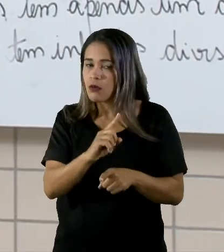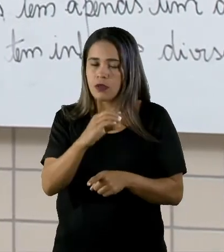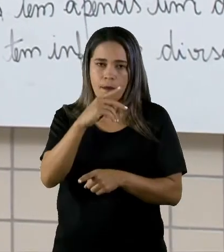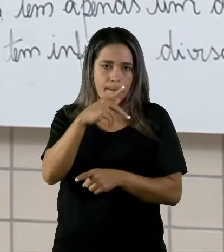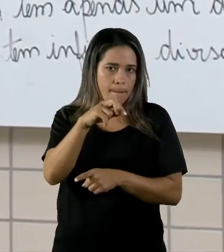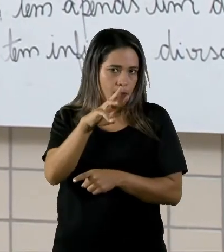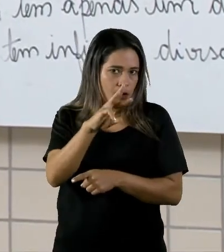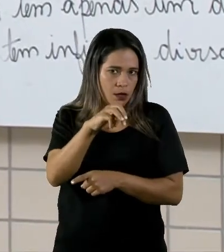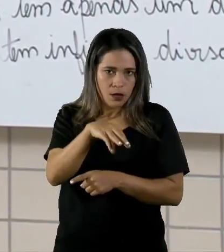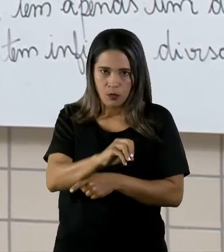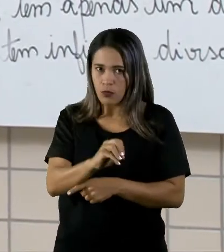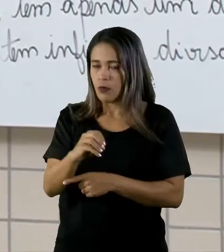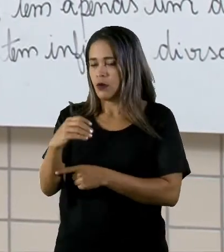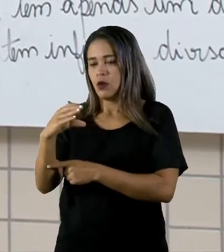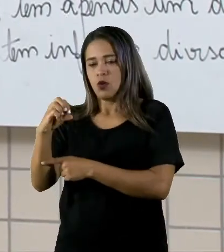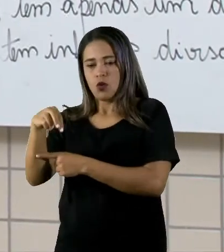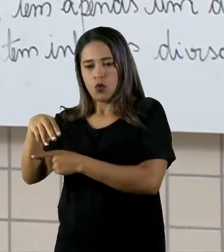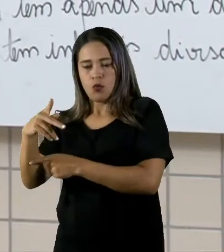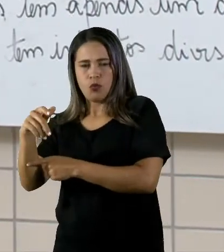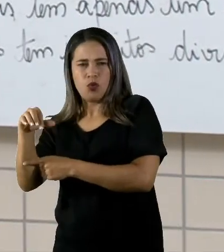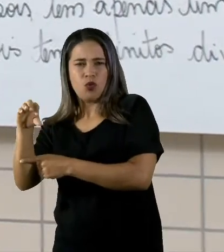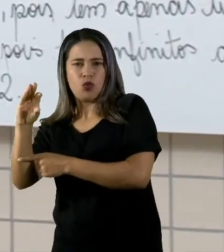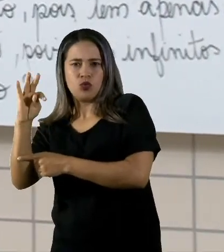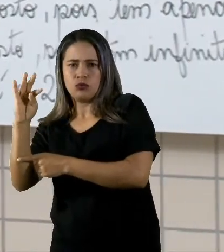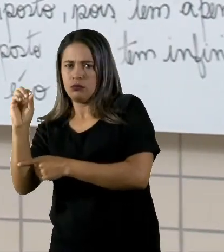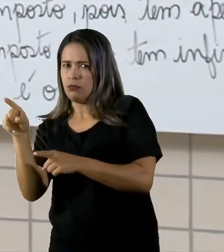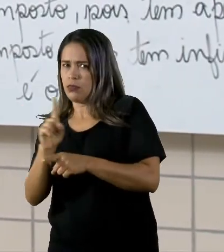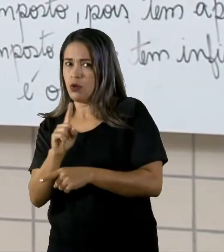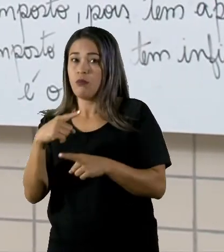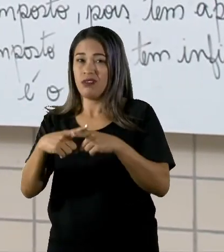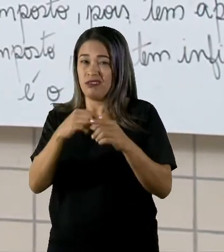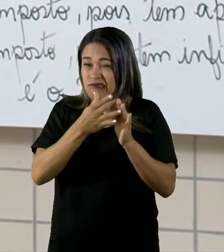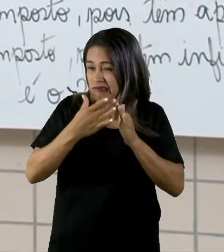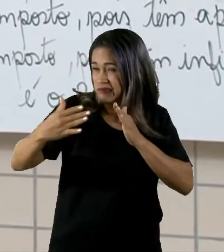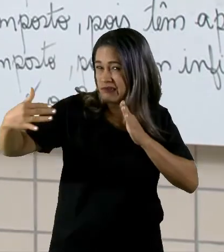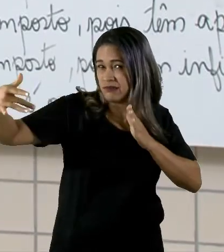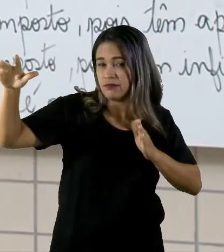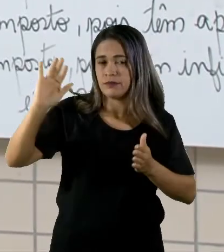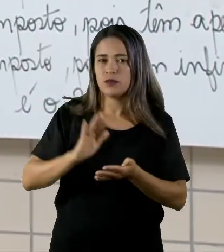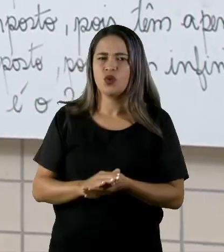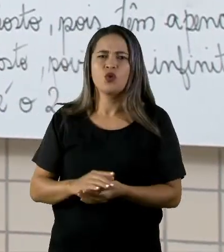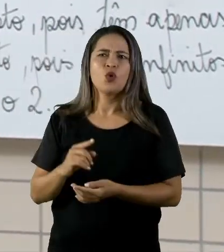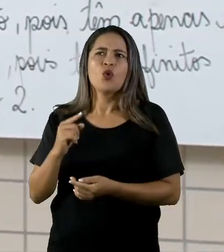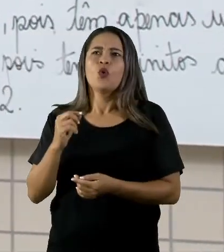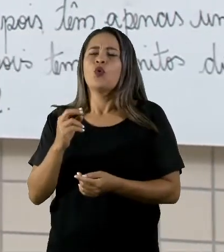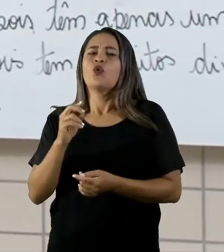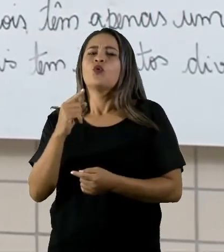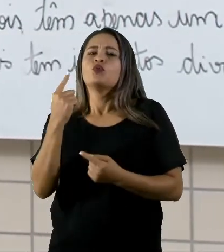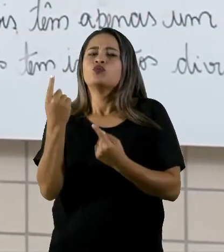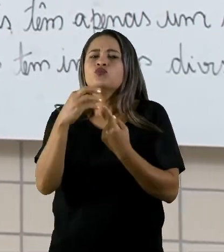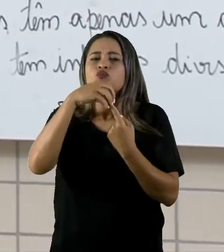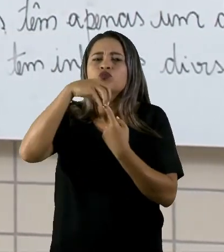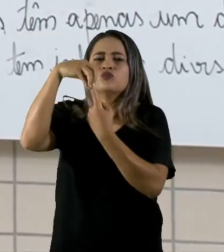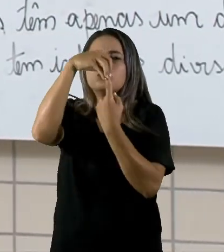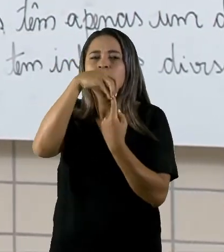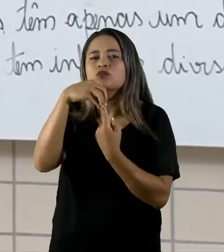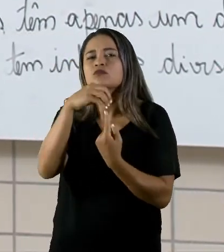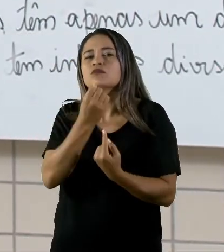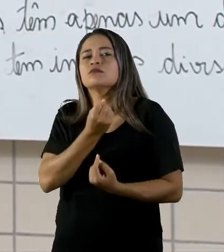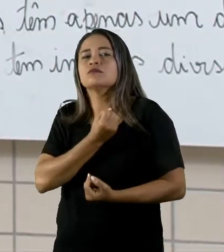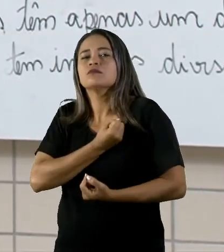tem infinitos divisores. O único número primo que é par,